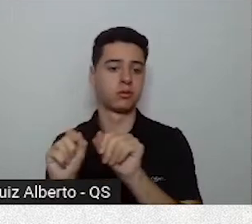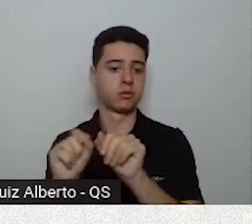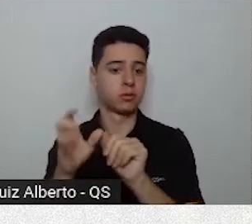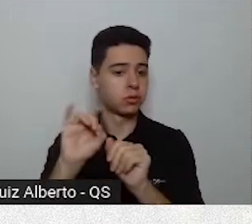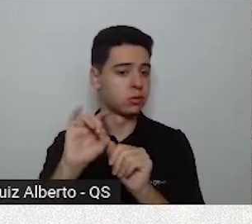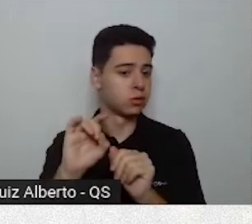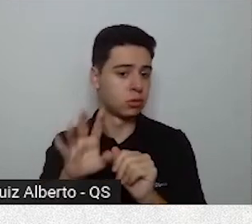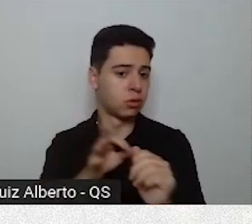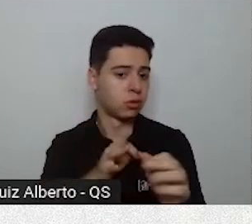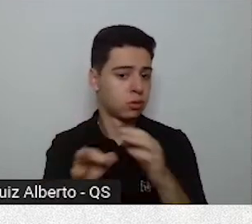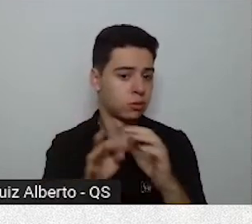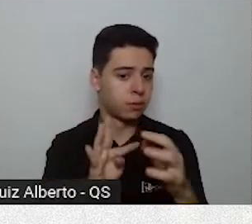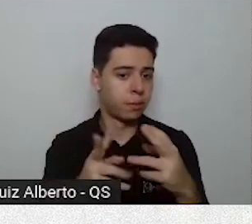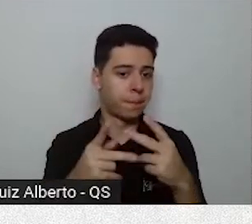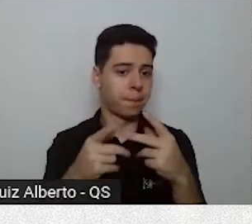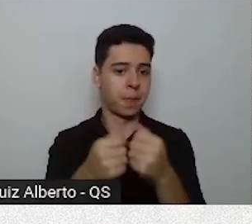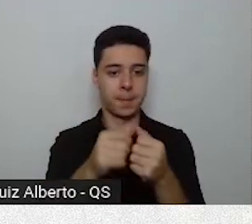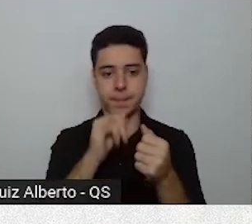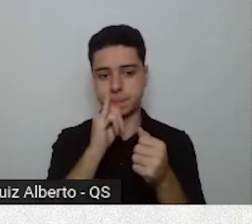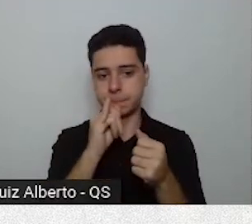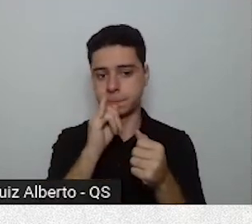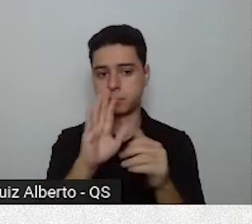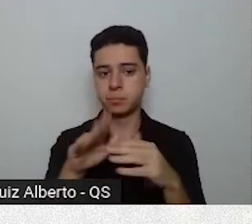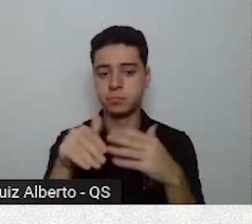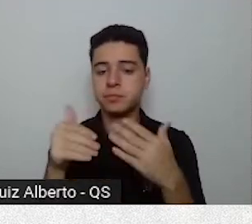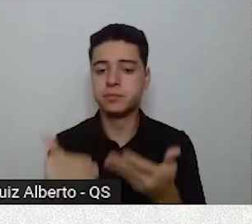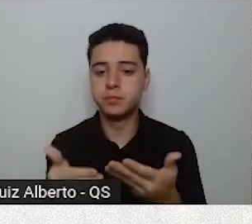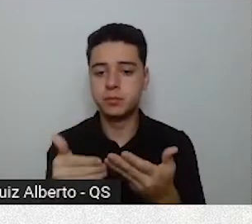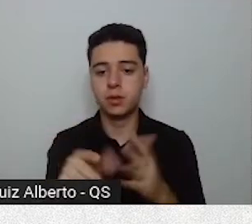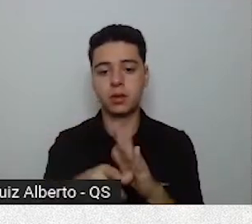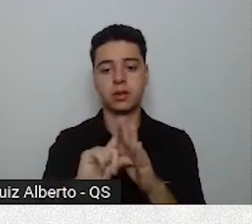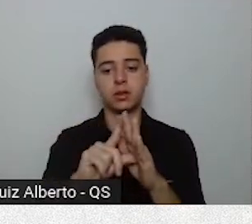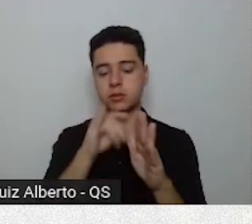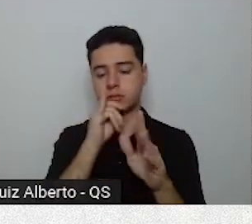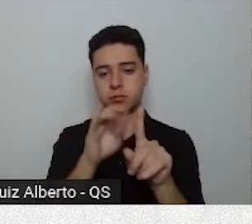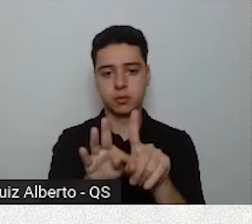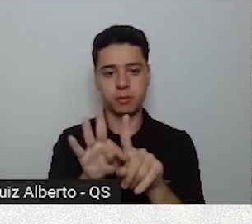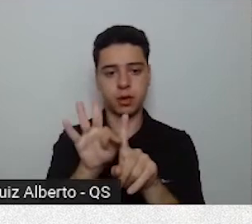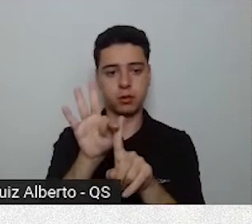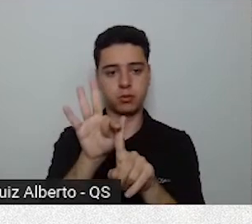feijão antes de ferver. Então, olha a diferença, né, de uma cor para outra.